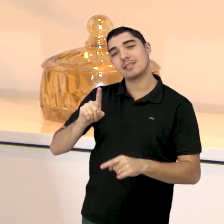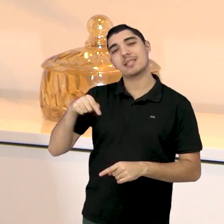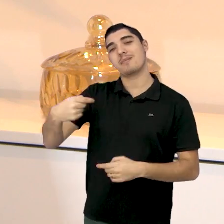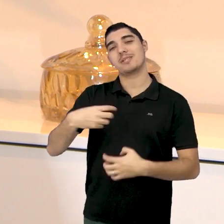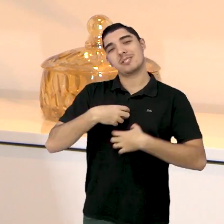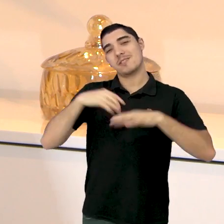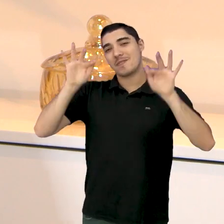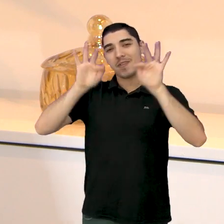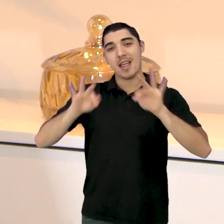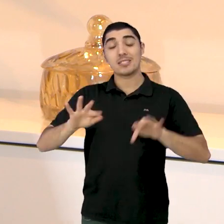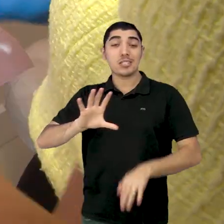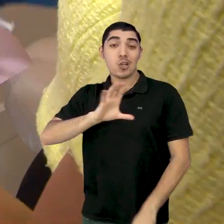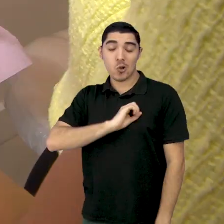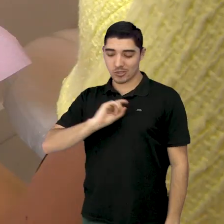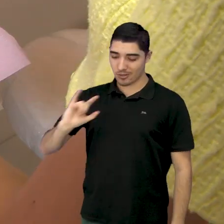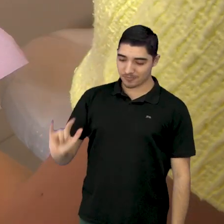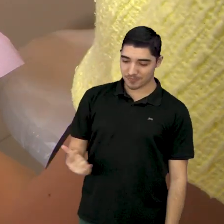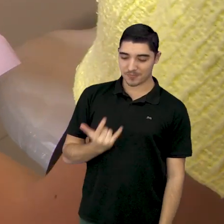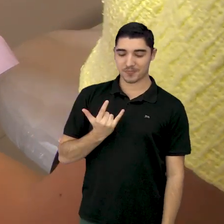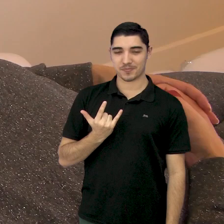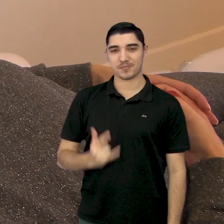gente como a gente é, né?